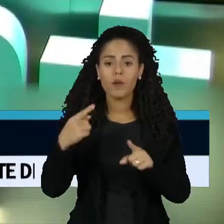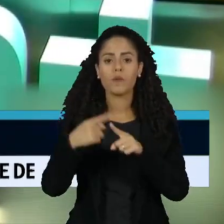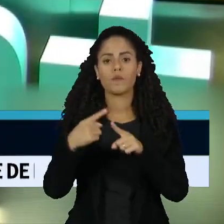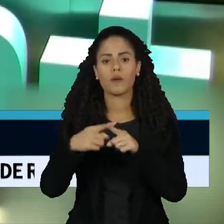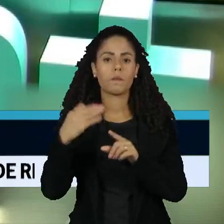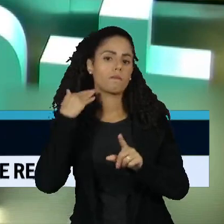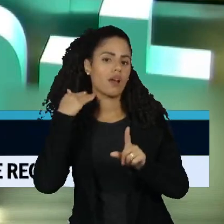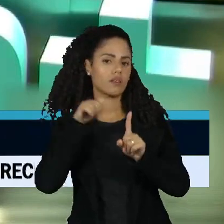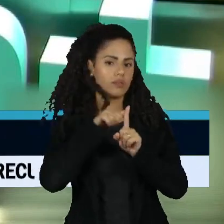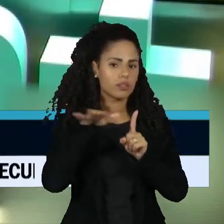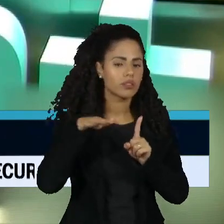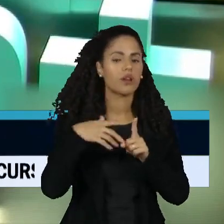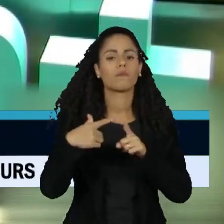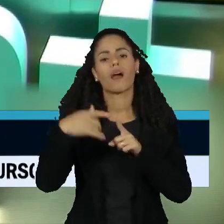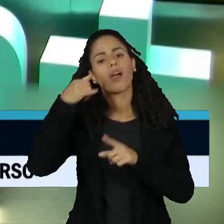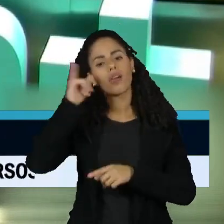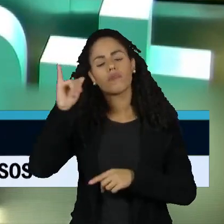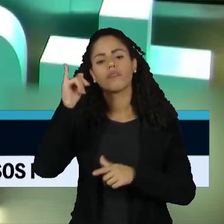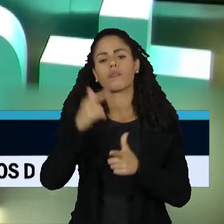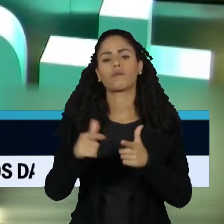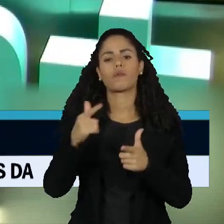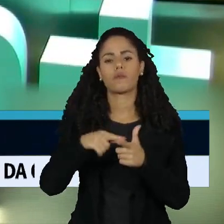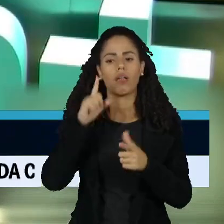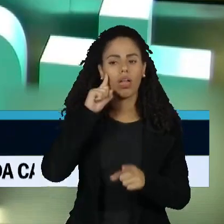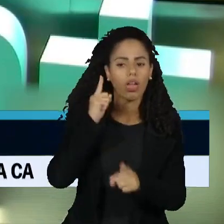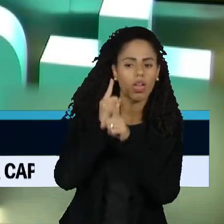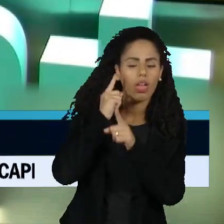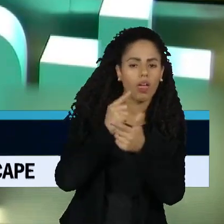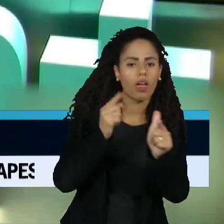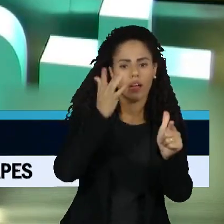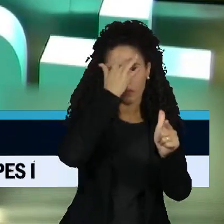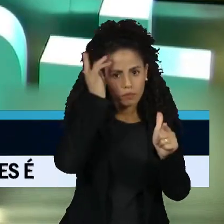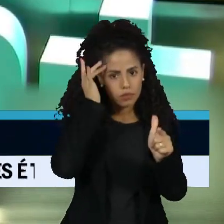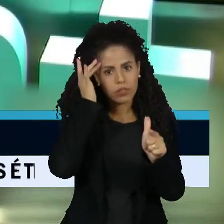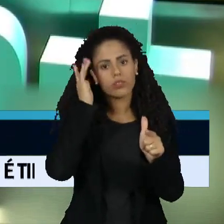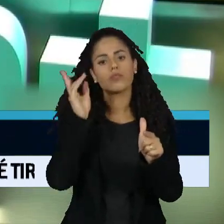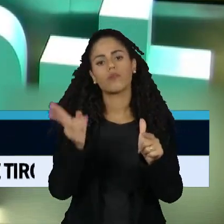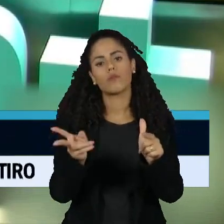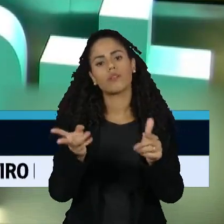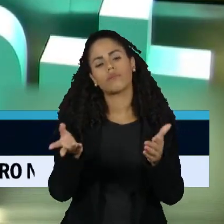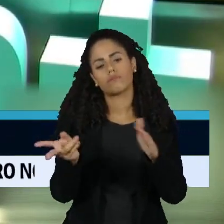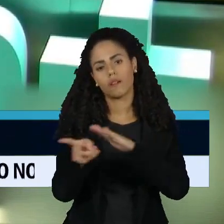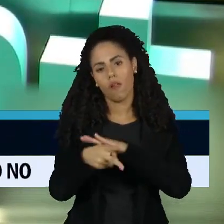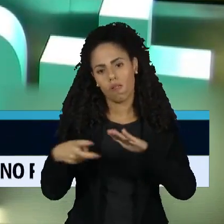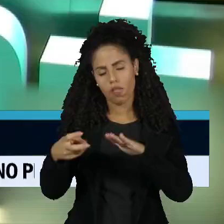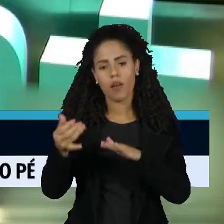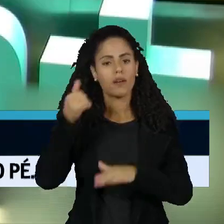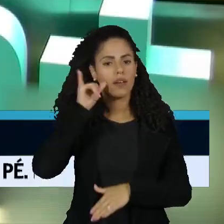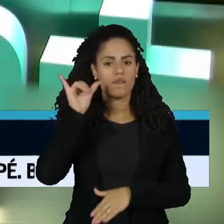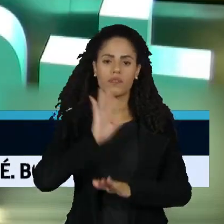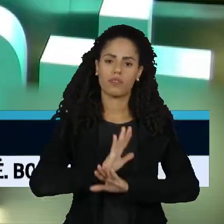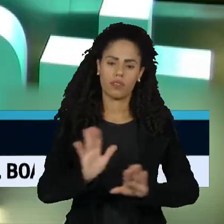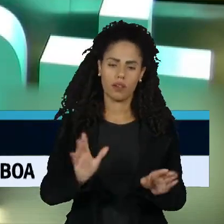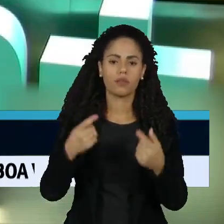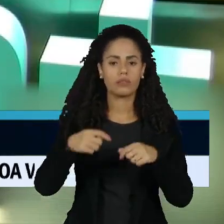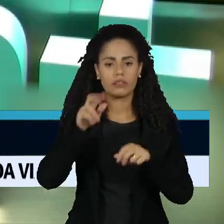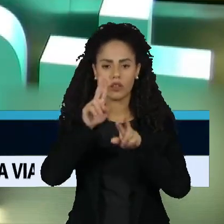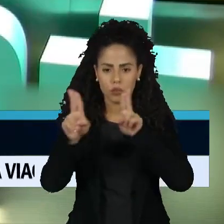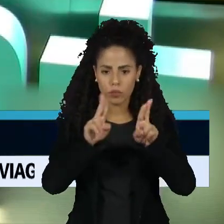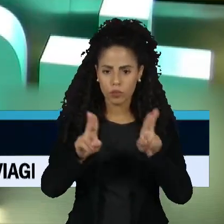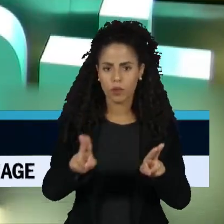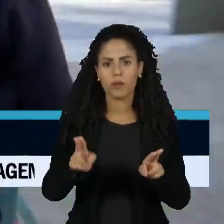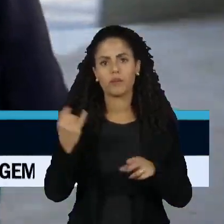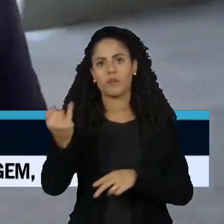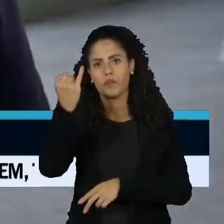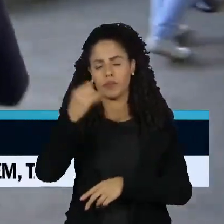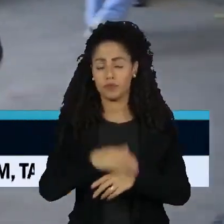para evitar risco da não identificação da outra parte e acabar sendo um mecanismo, potencialmente ser um mecanismo de lavagem de dinheiro,